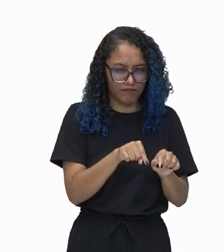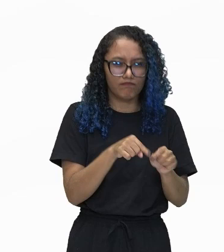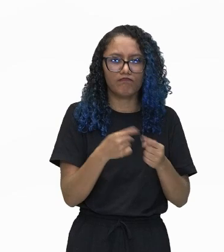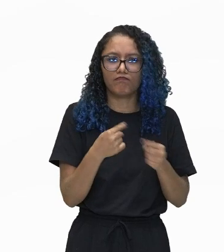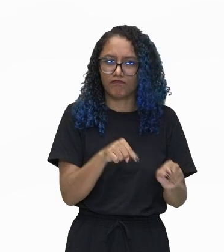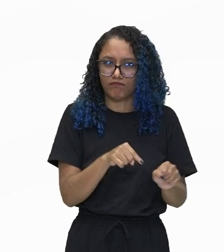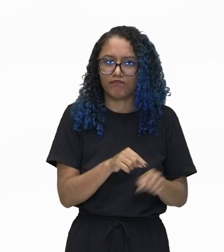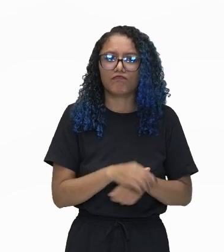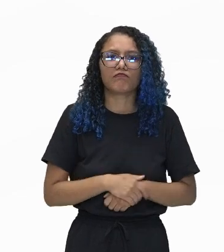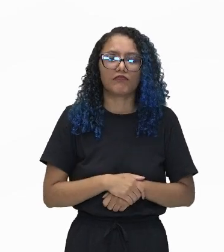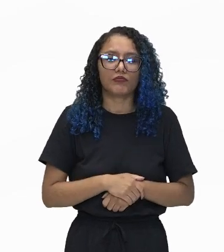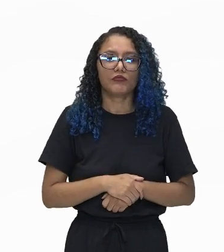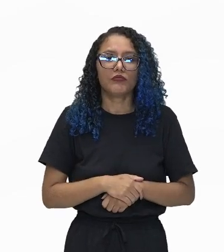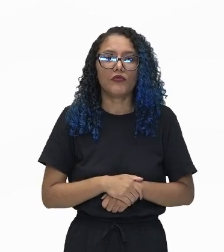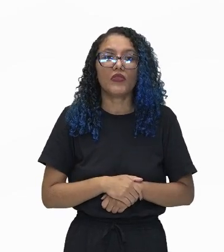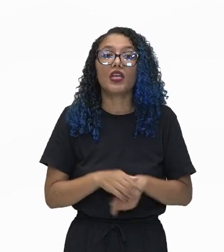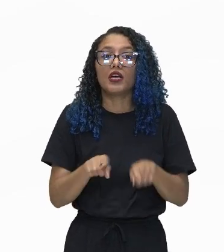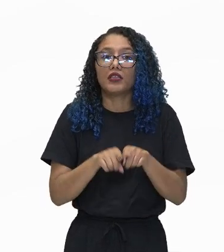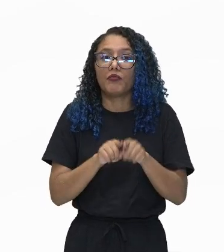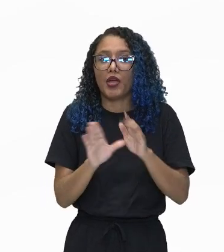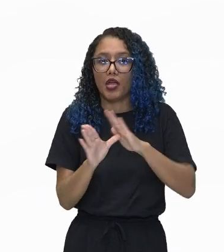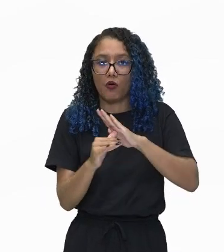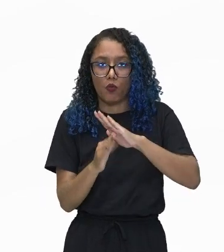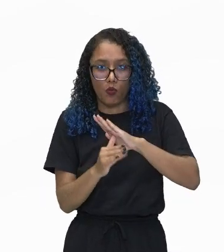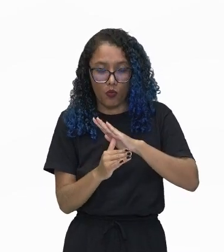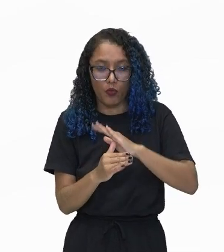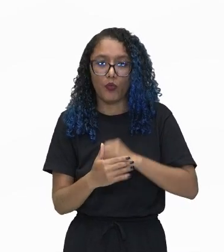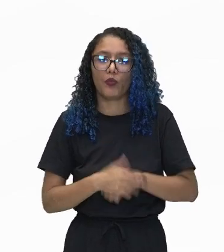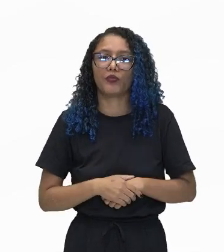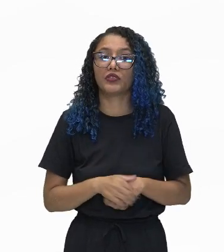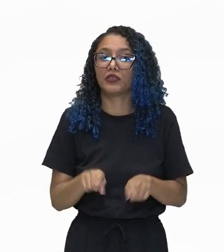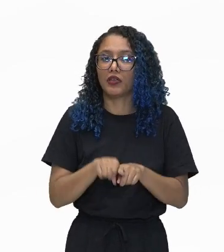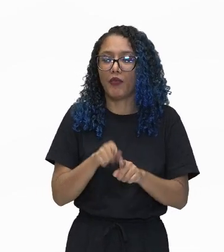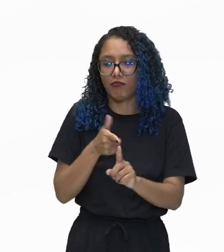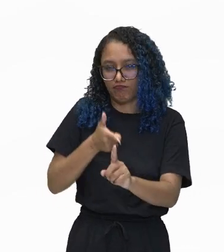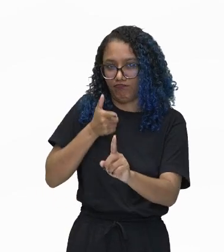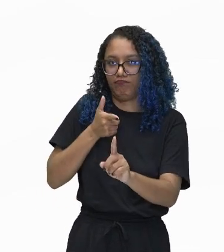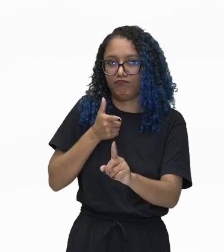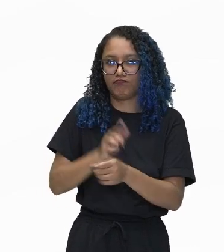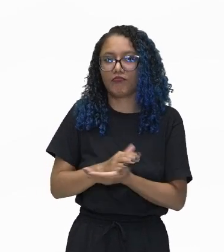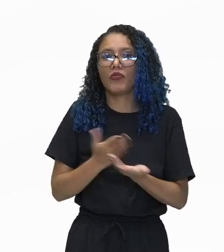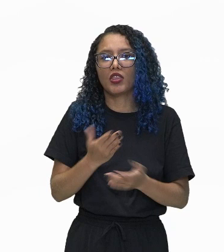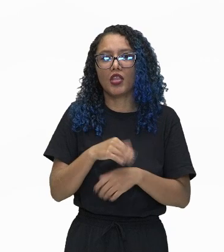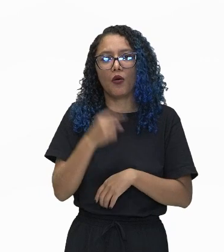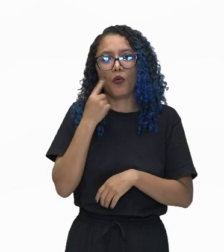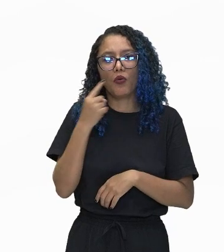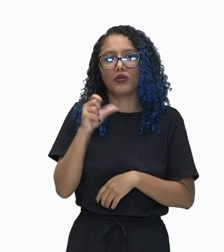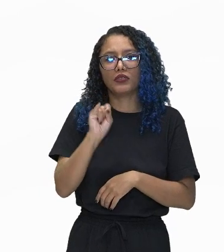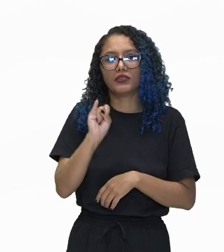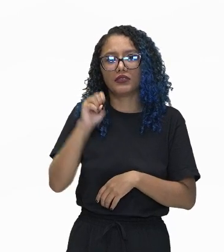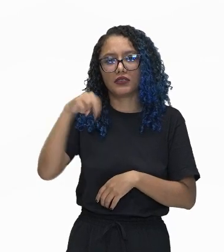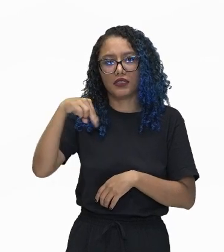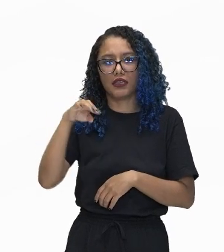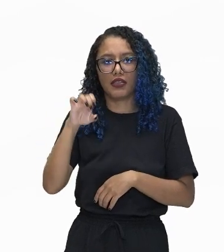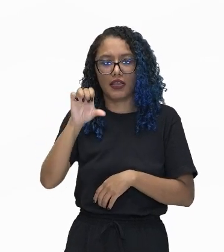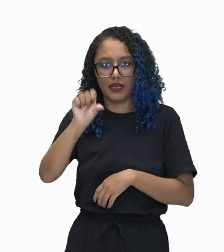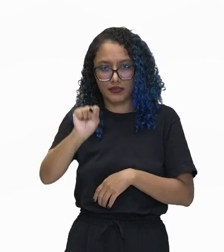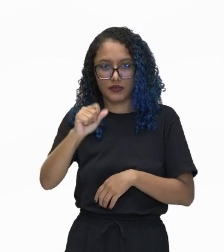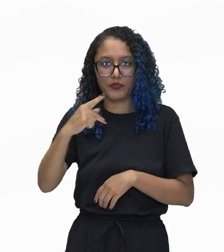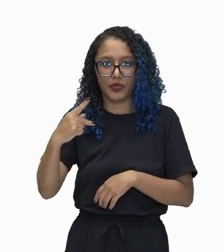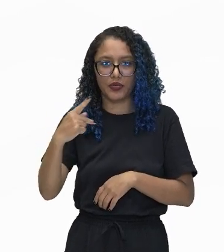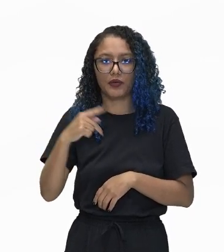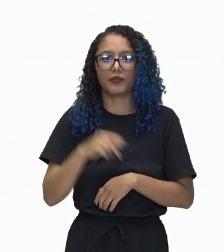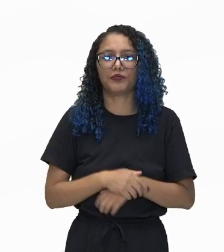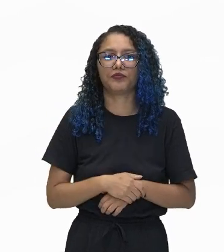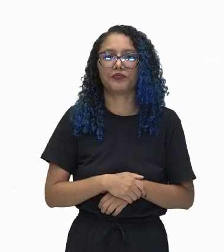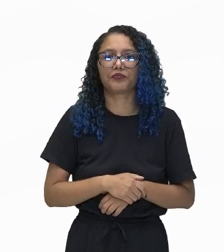e assaltos. Então, segundo o Sinesp, o Sistema Nacional de Informação de Segurança Pública, prisionais